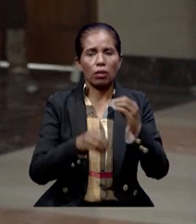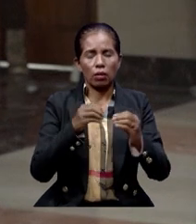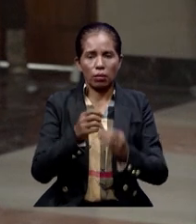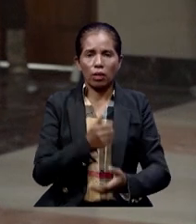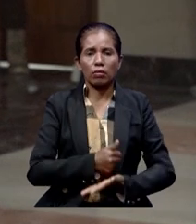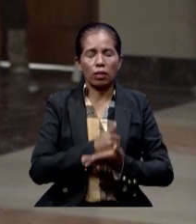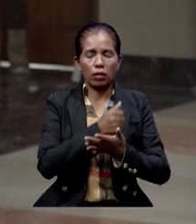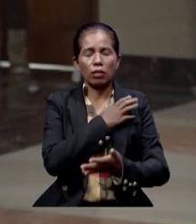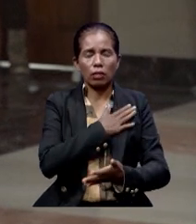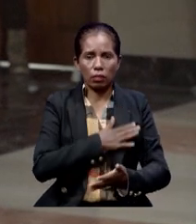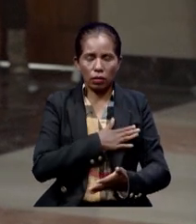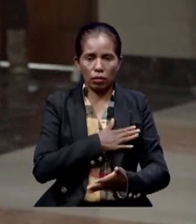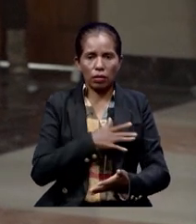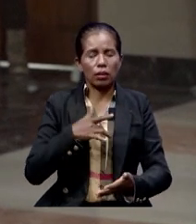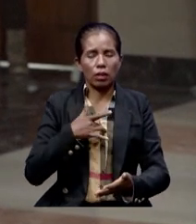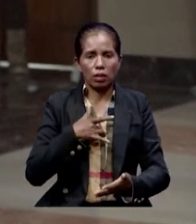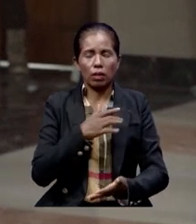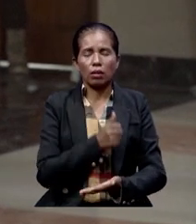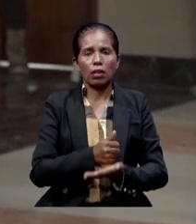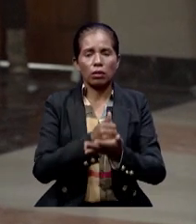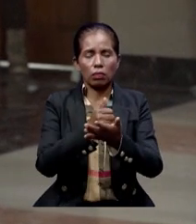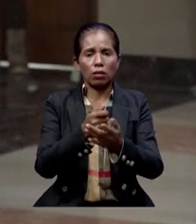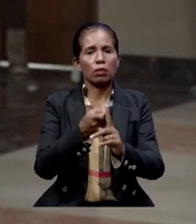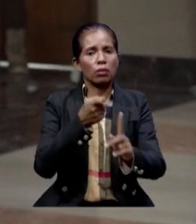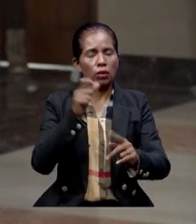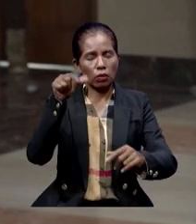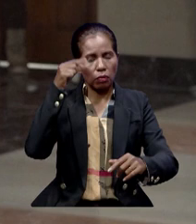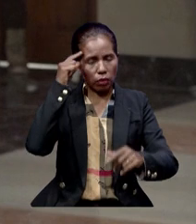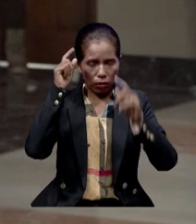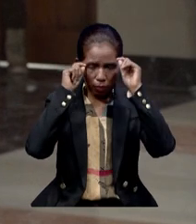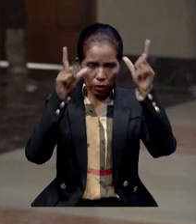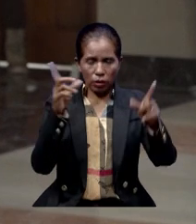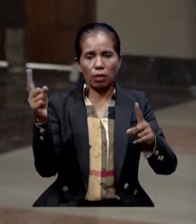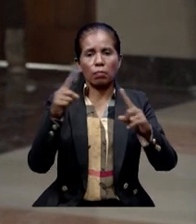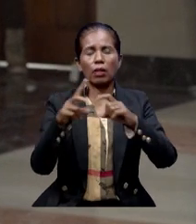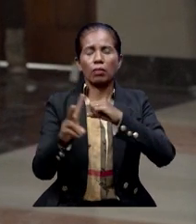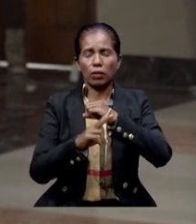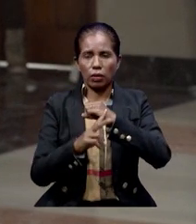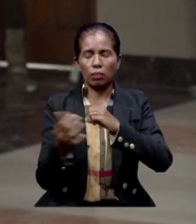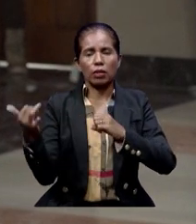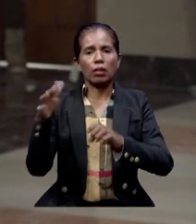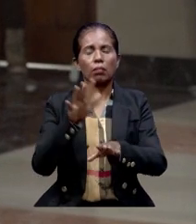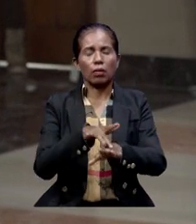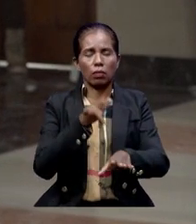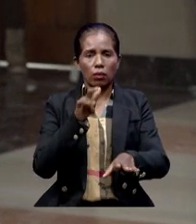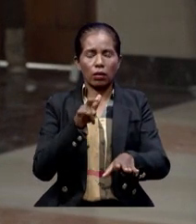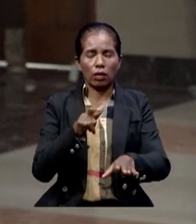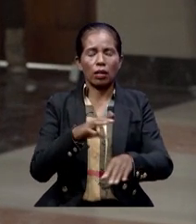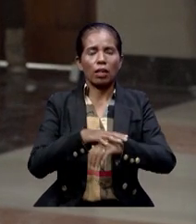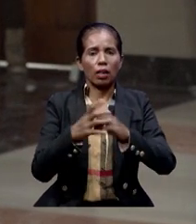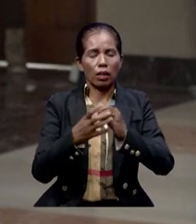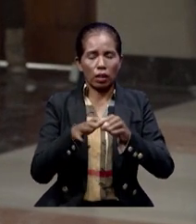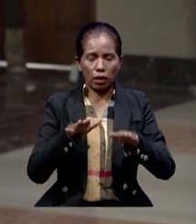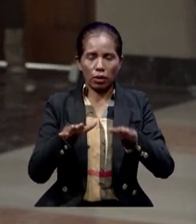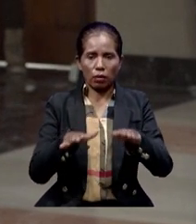no simpatia, no ver a tudo o governo de Timor-Leste, com a vítima sira, no ver afetado, o se vai na Caroco, e